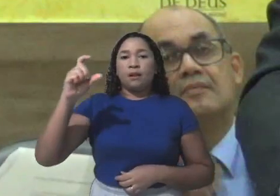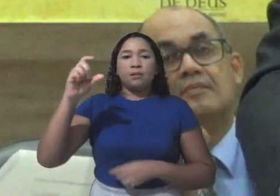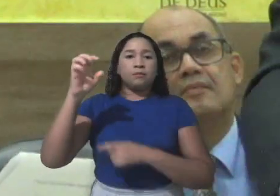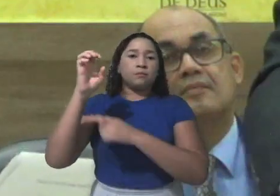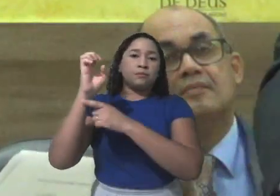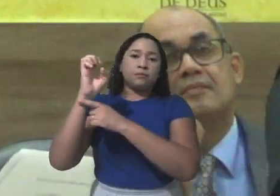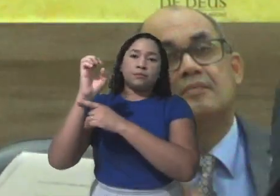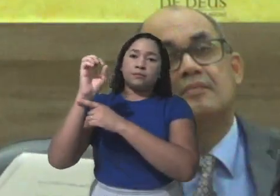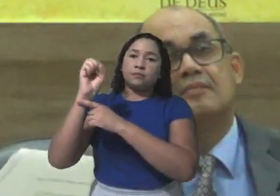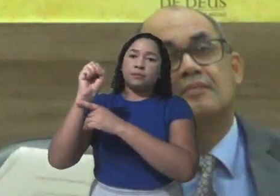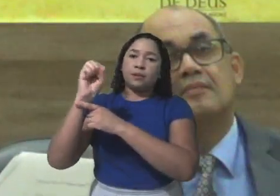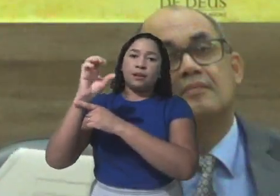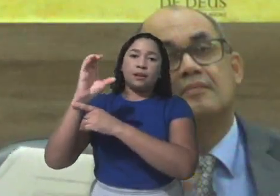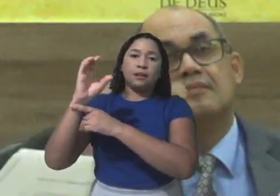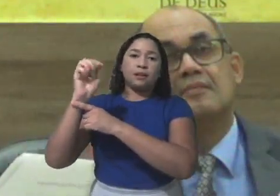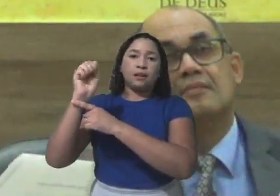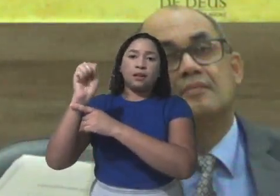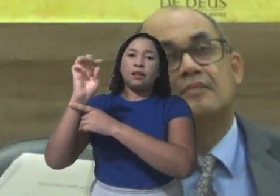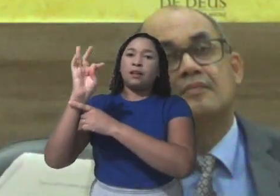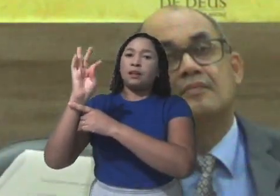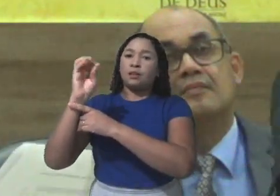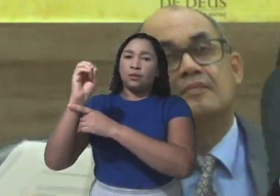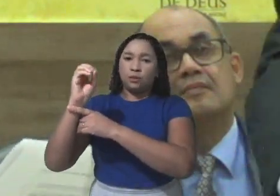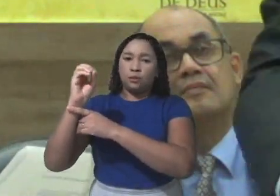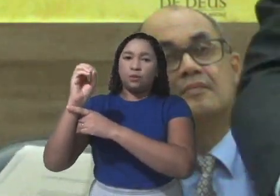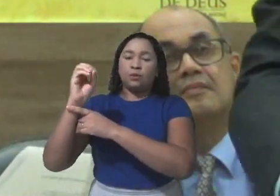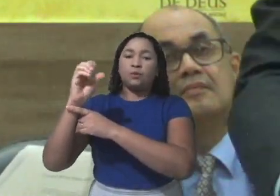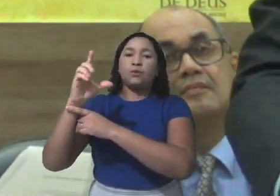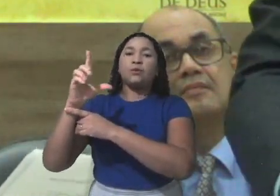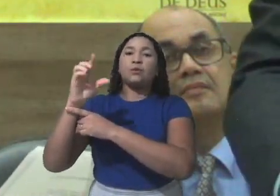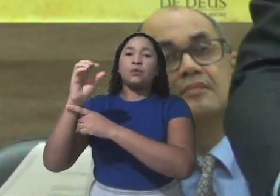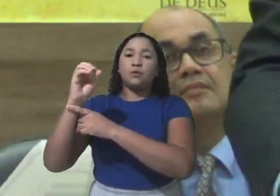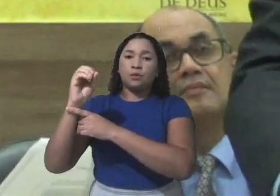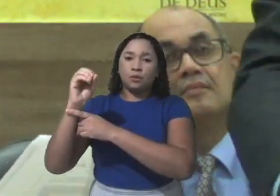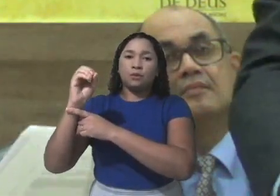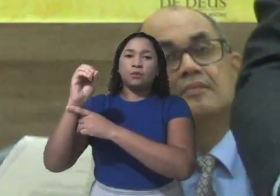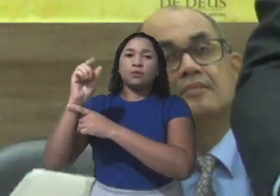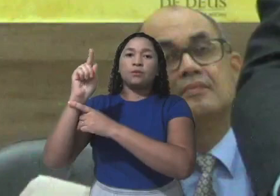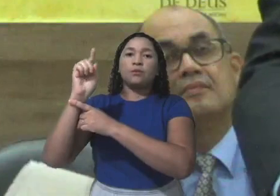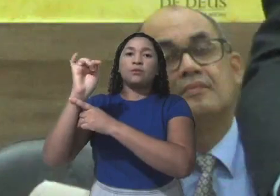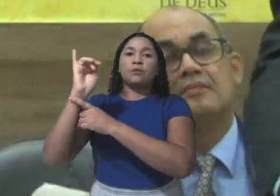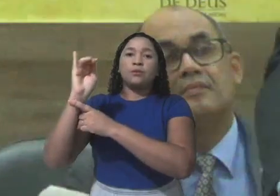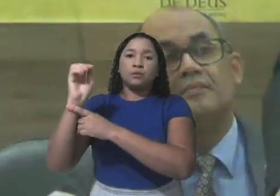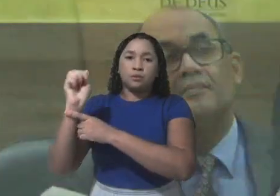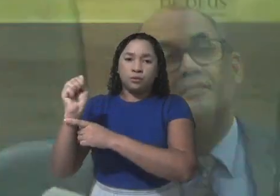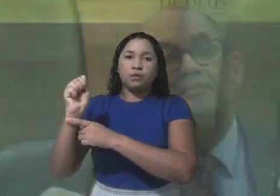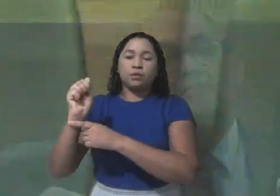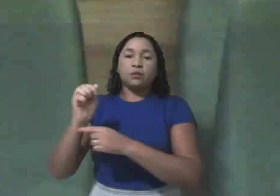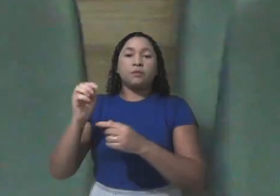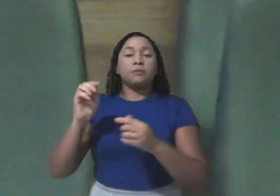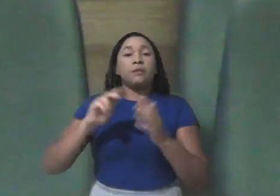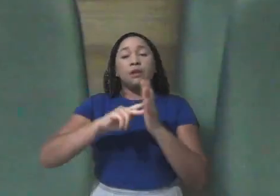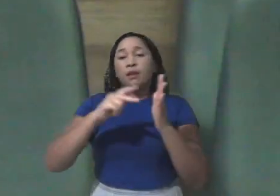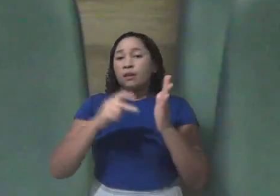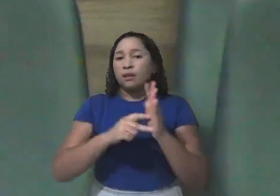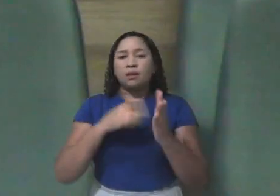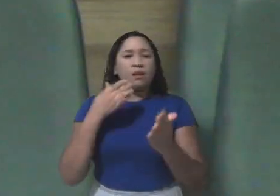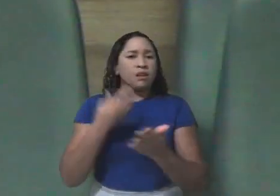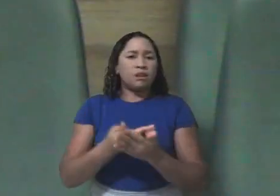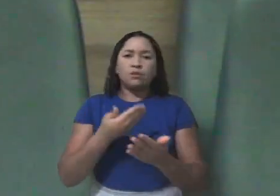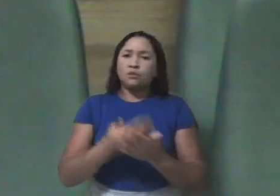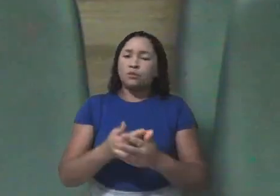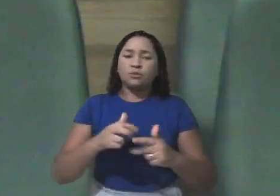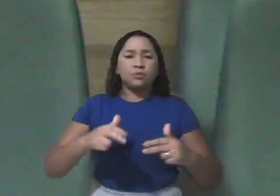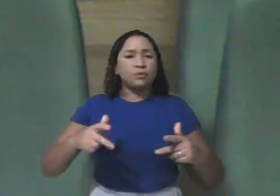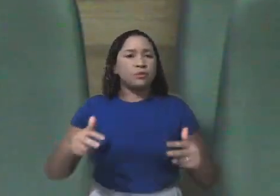doutrina das últimas coisas, estudo acerca dos últimos tempos. Então, escatologia é o termo